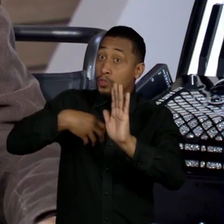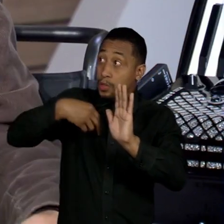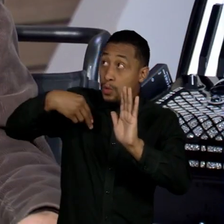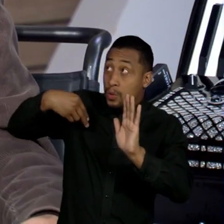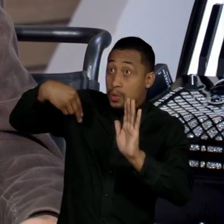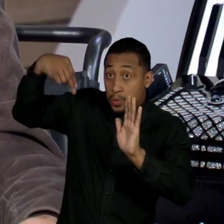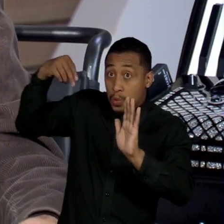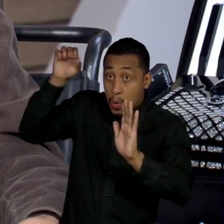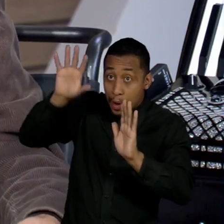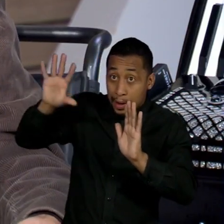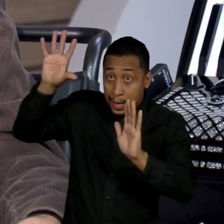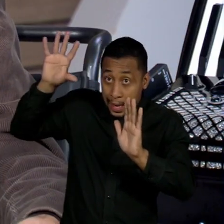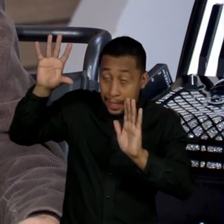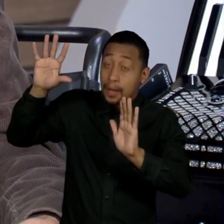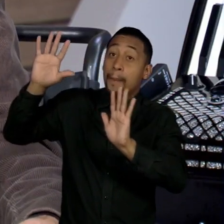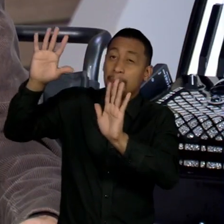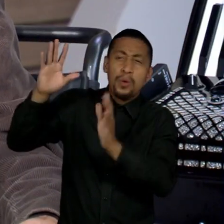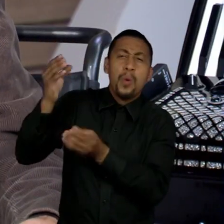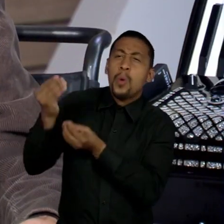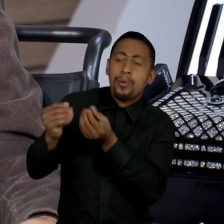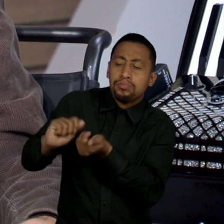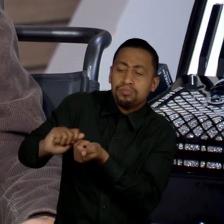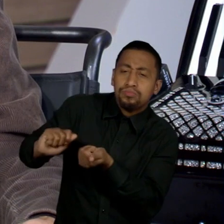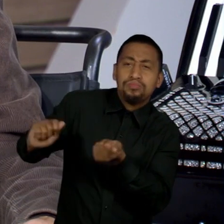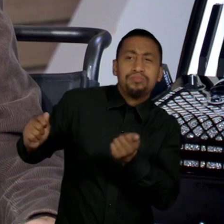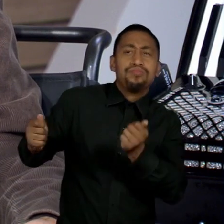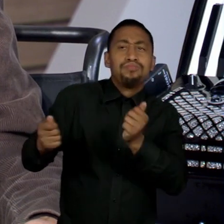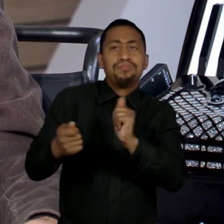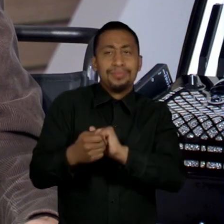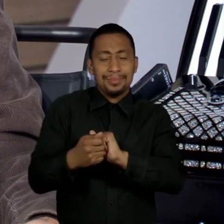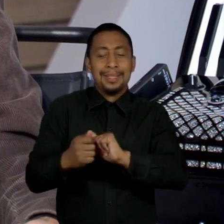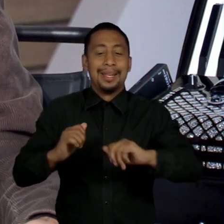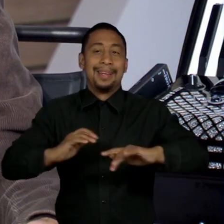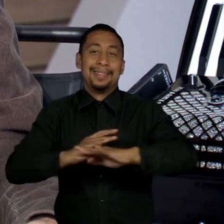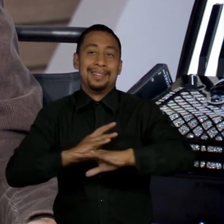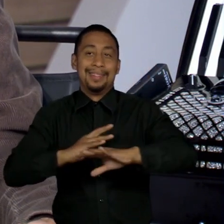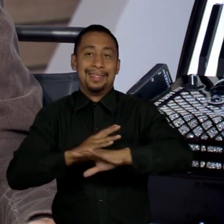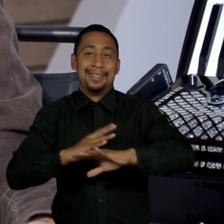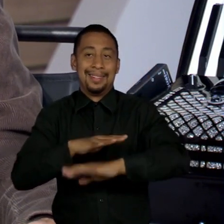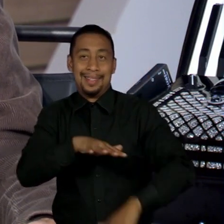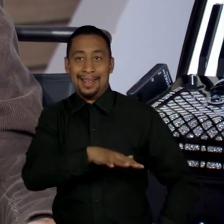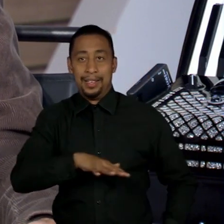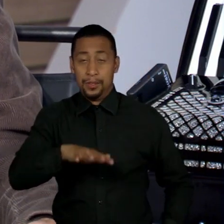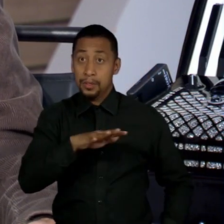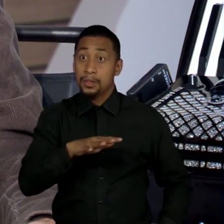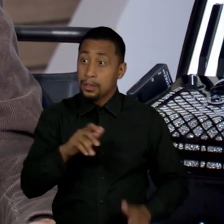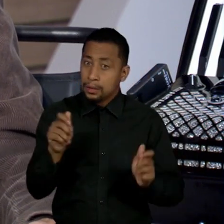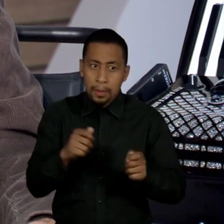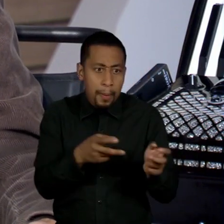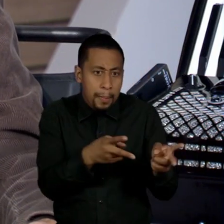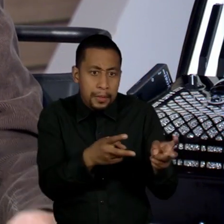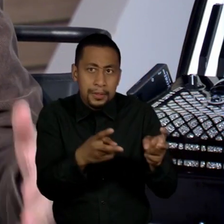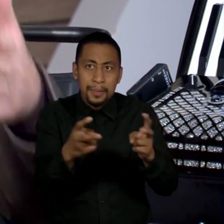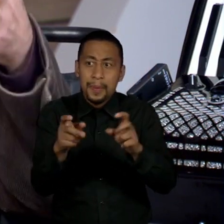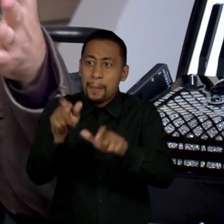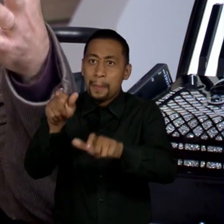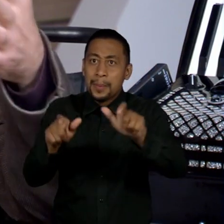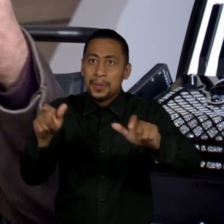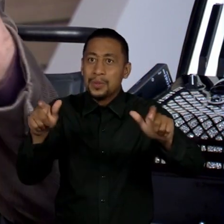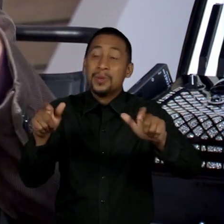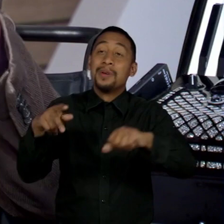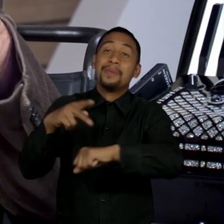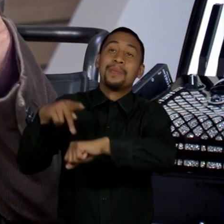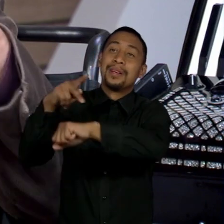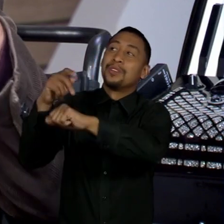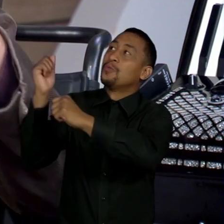universo daquele que está aqui, sobretudo do migrante. Né? Nós vamos ver que ele acompanha, ele nasce